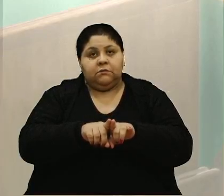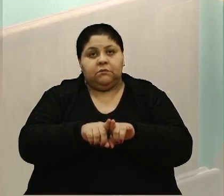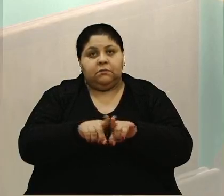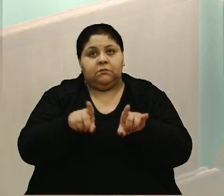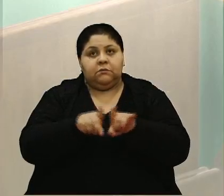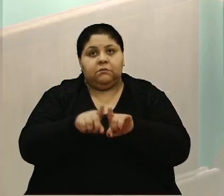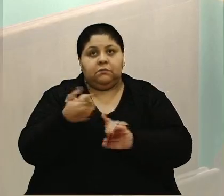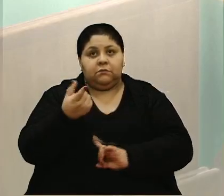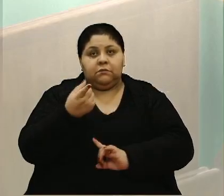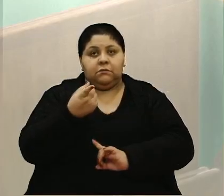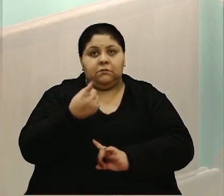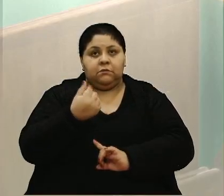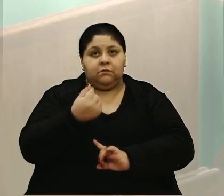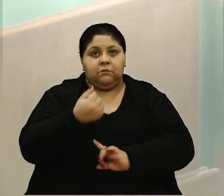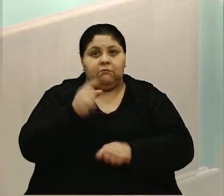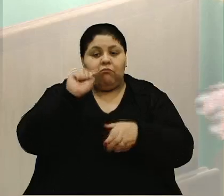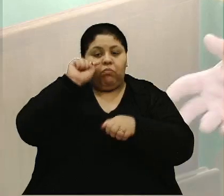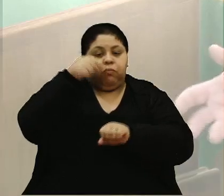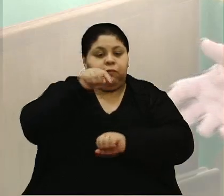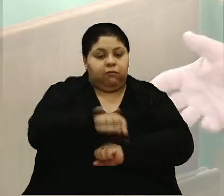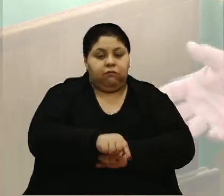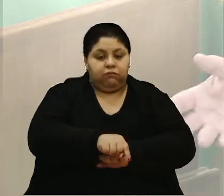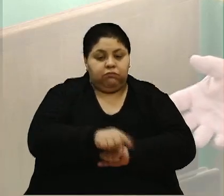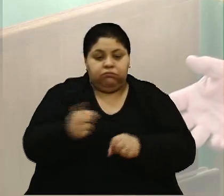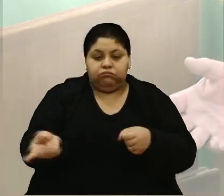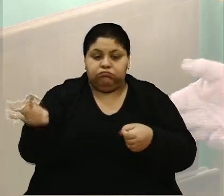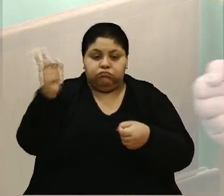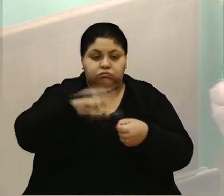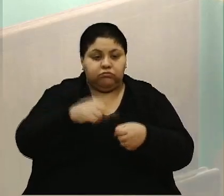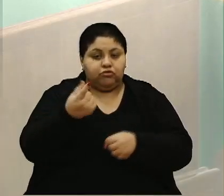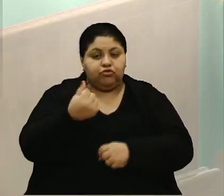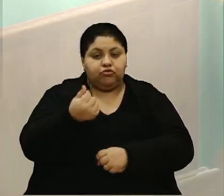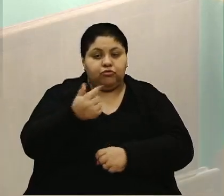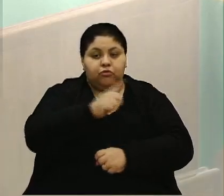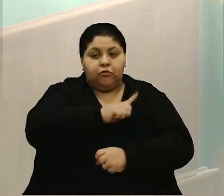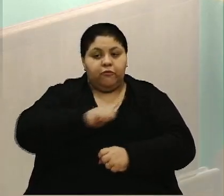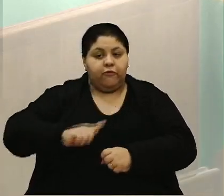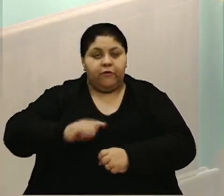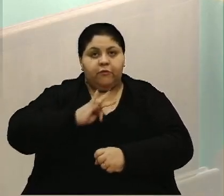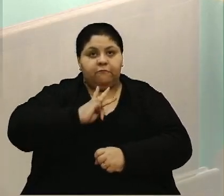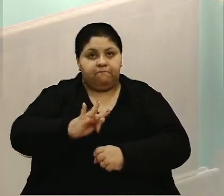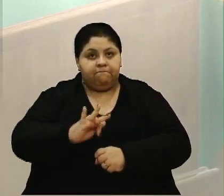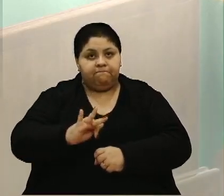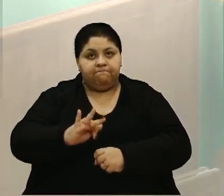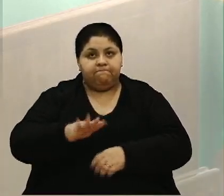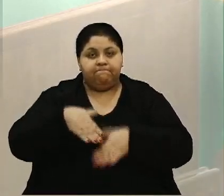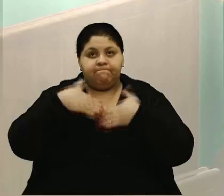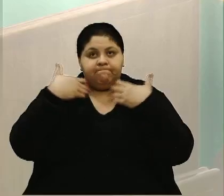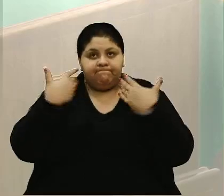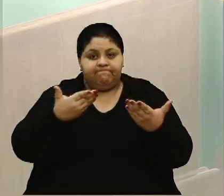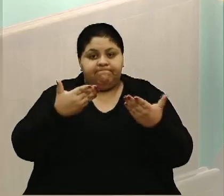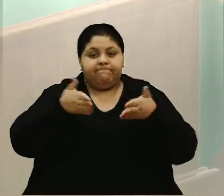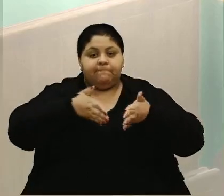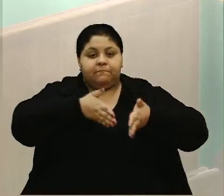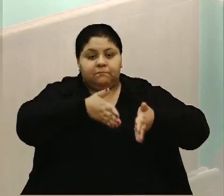dos recursos, que é um poço sem fundo e que não volta recurso do governo federal. Então o caminho é